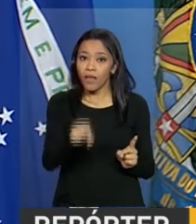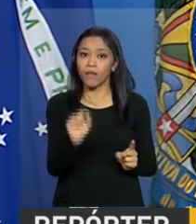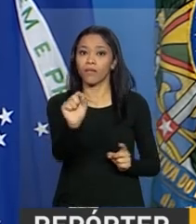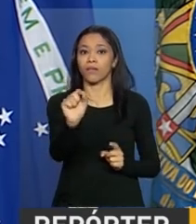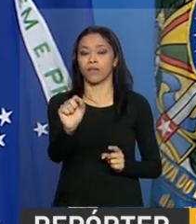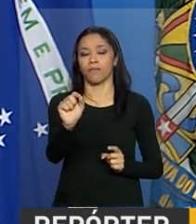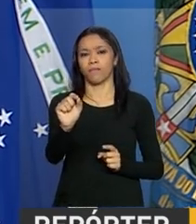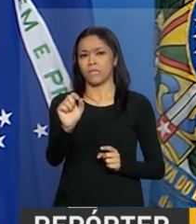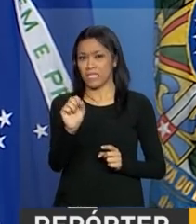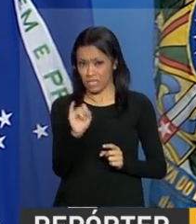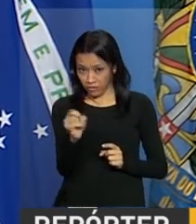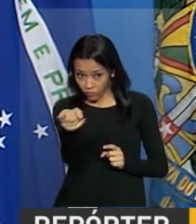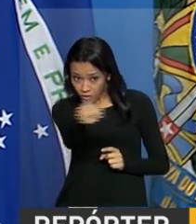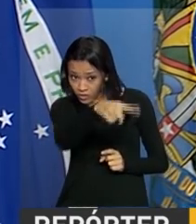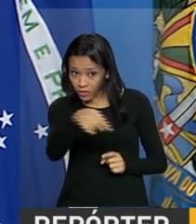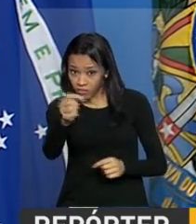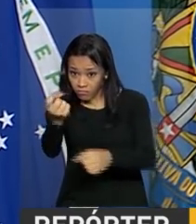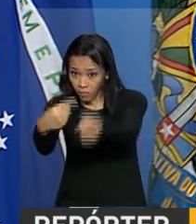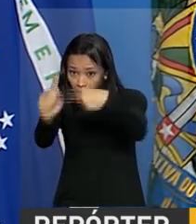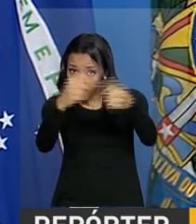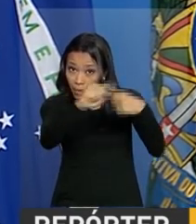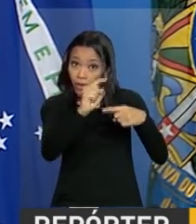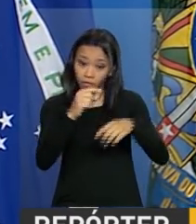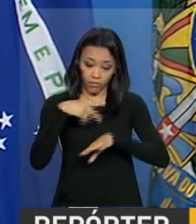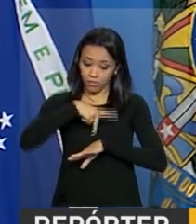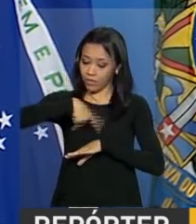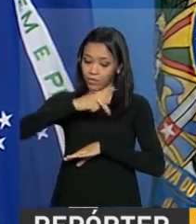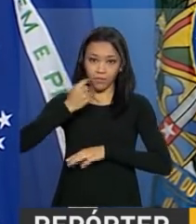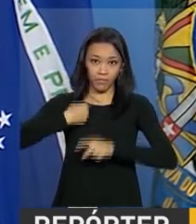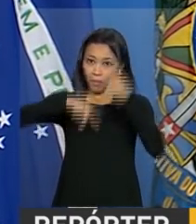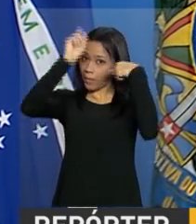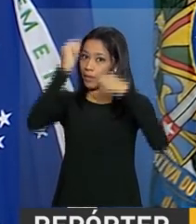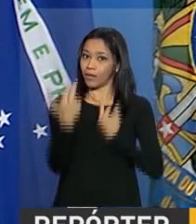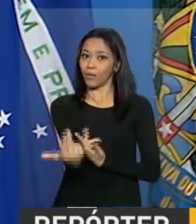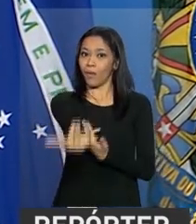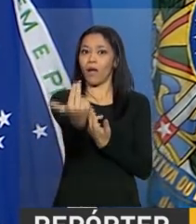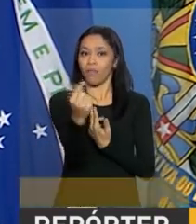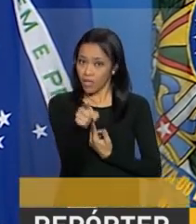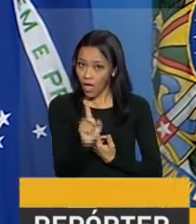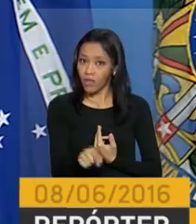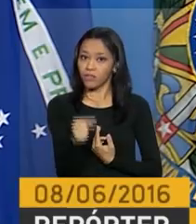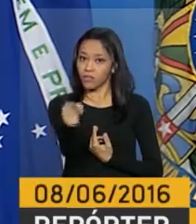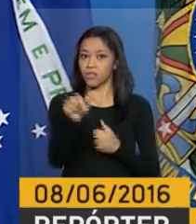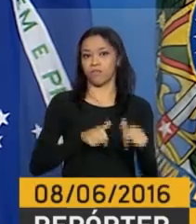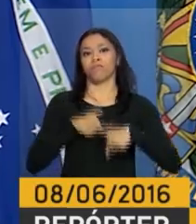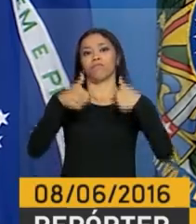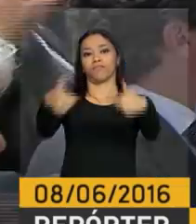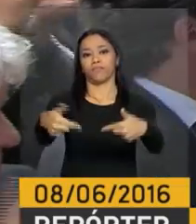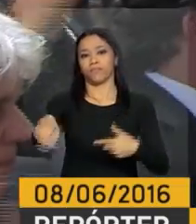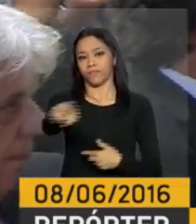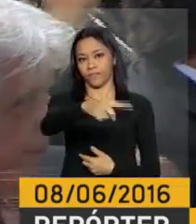que se os senhores crescerem o Brasil vai crescer e é este o trabalho que os senhores vão fazer